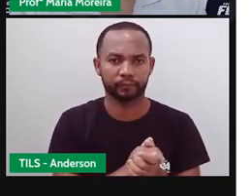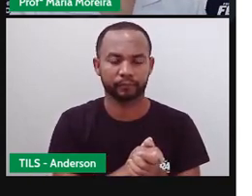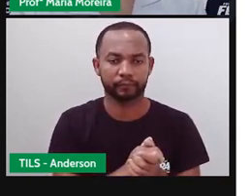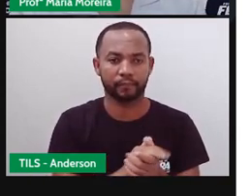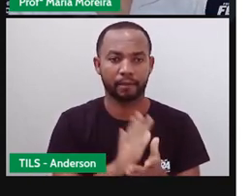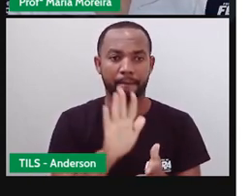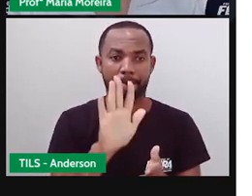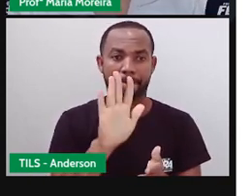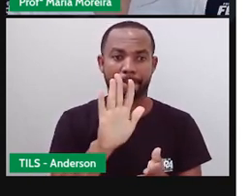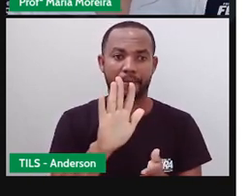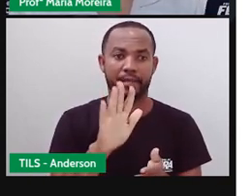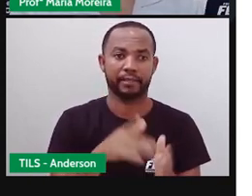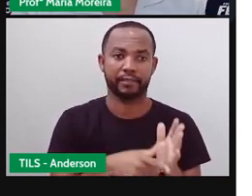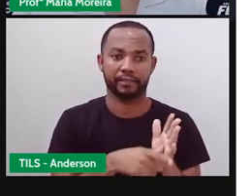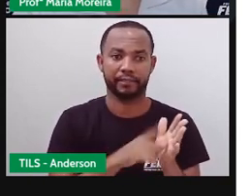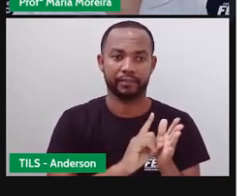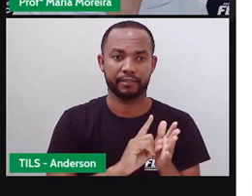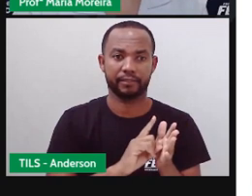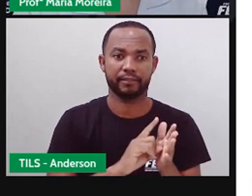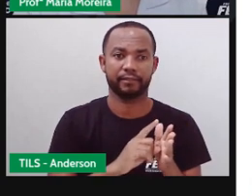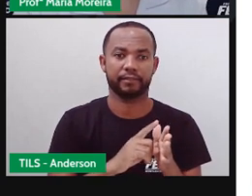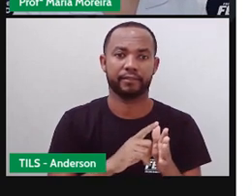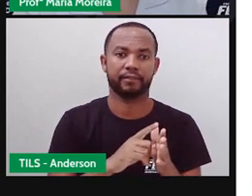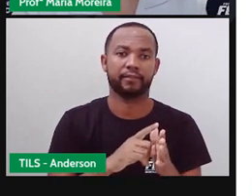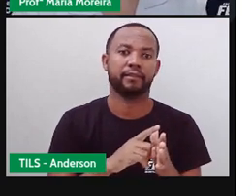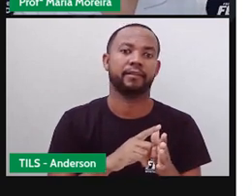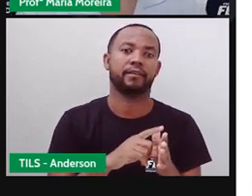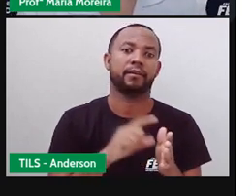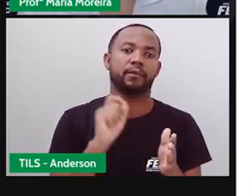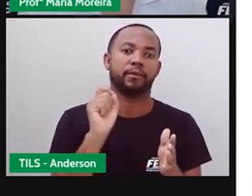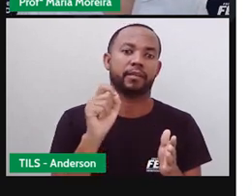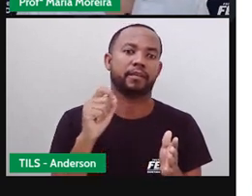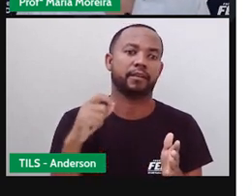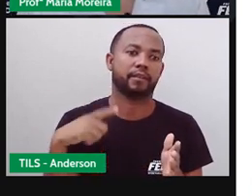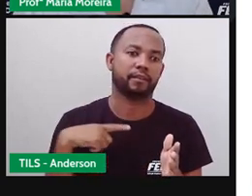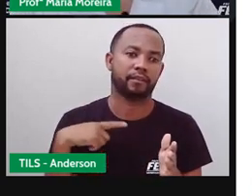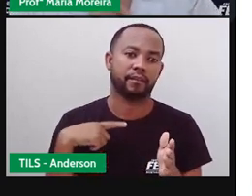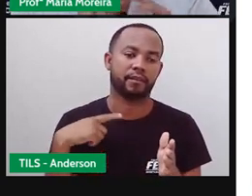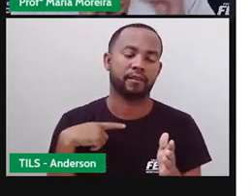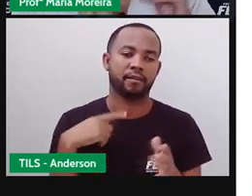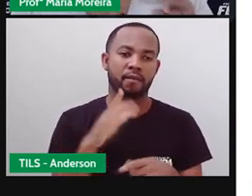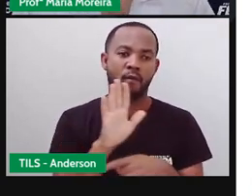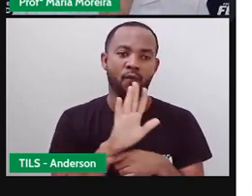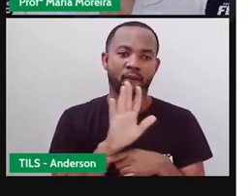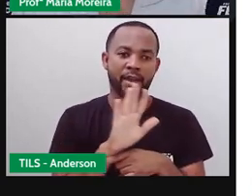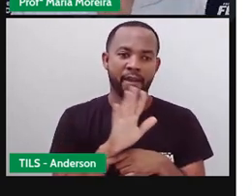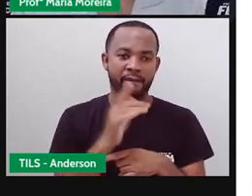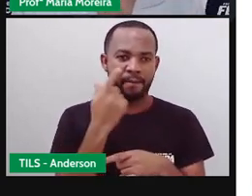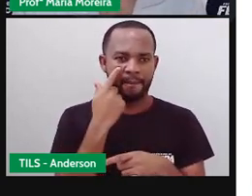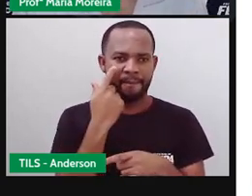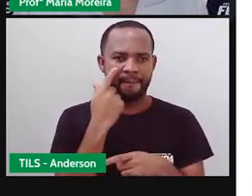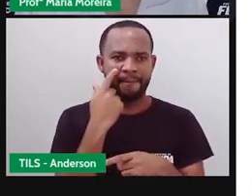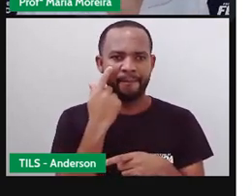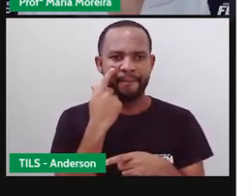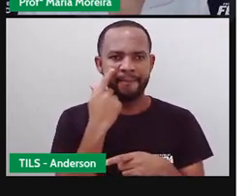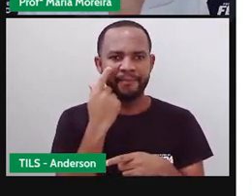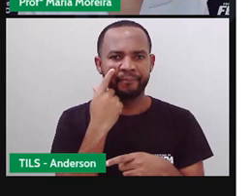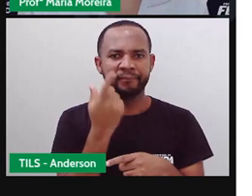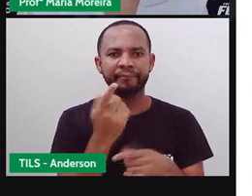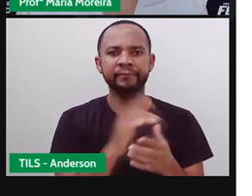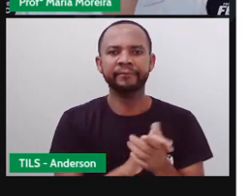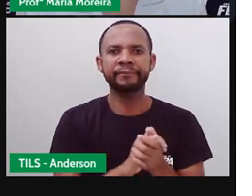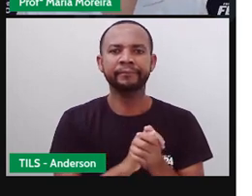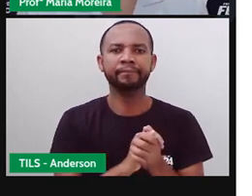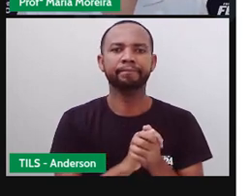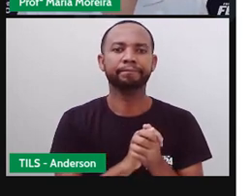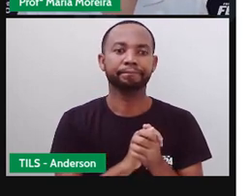é mas não é antes a gente falar sobre as minhocas a gente vai assistir um trechinho a inicial de um